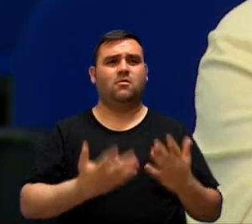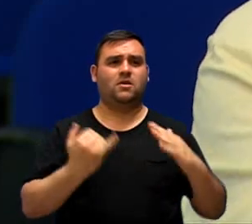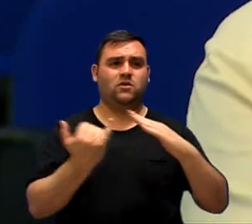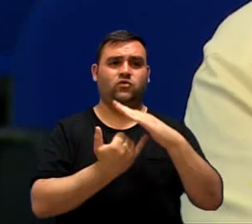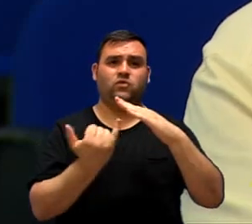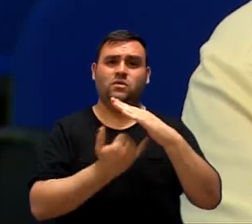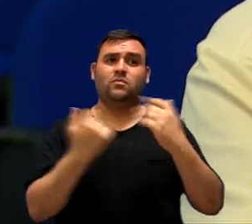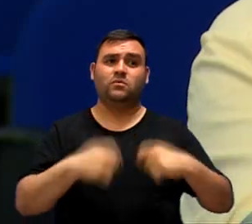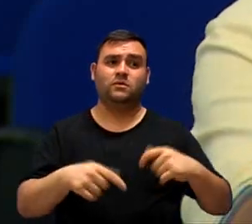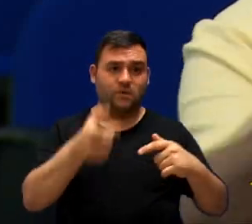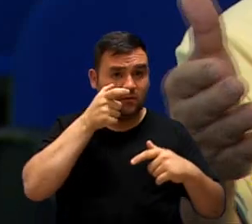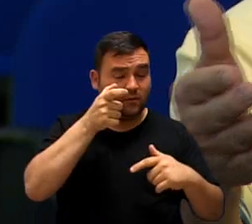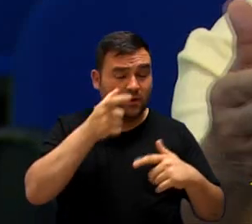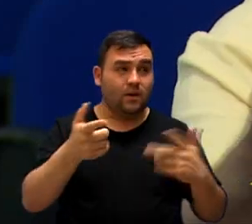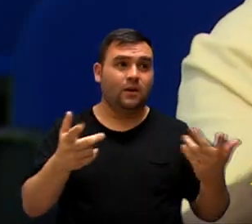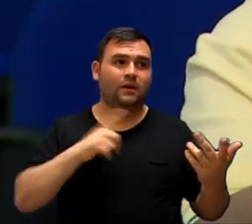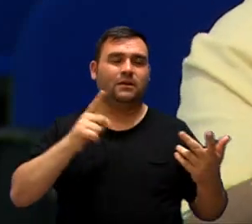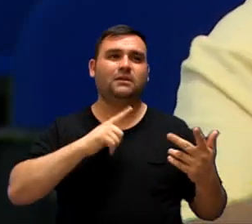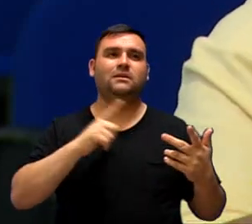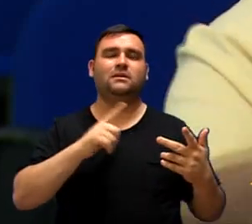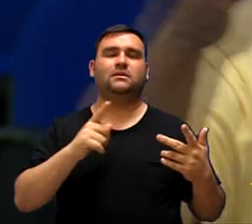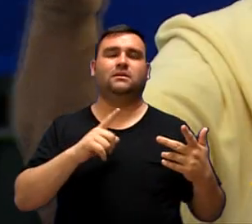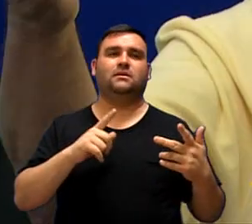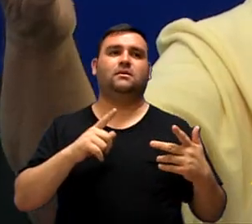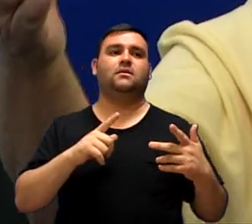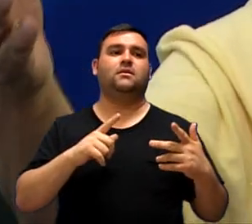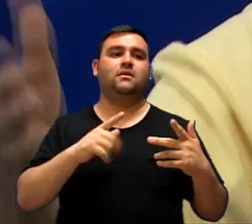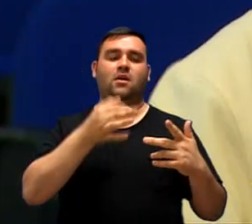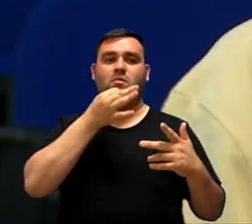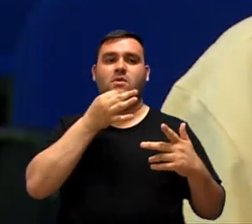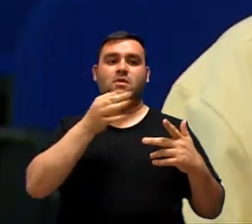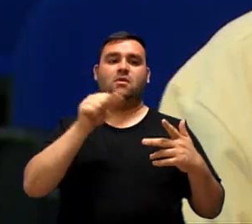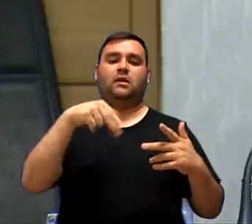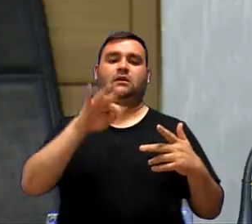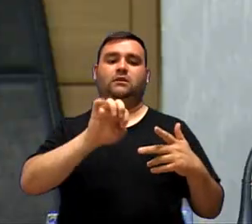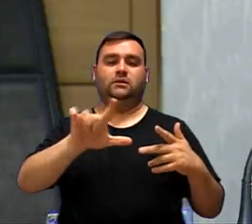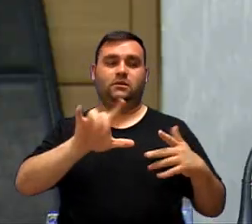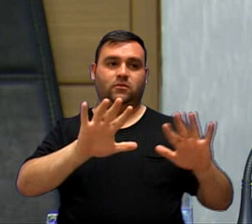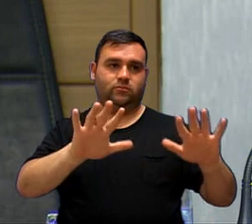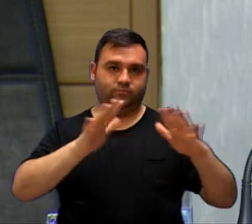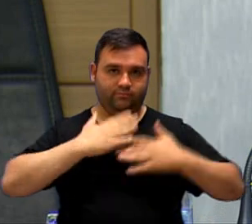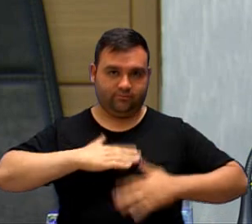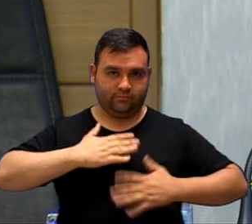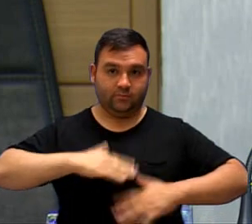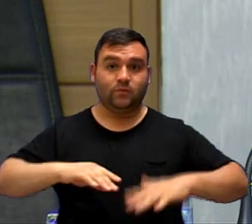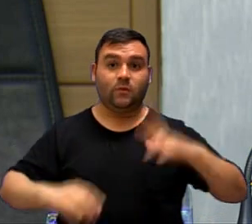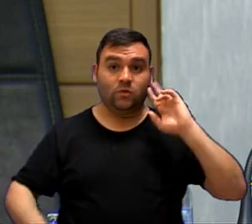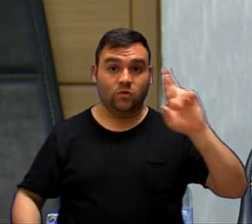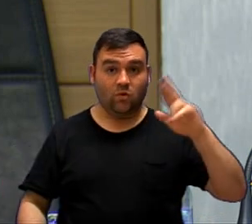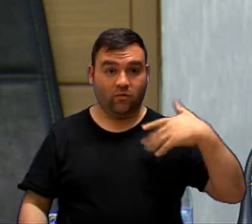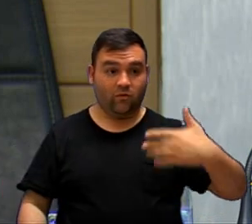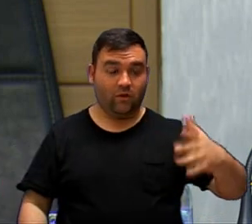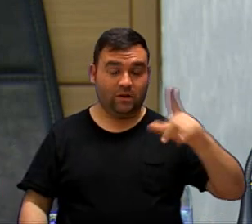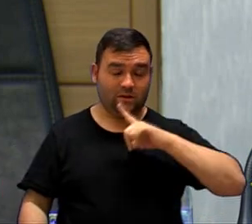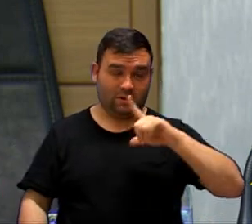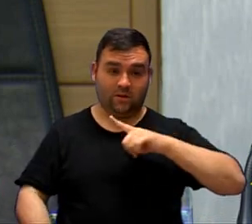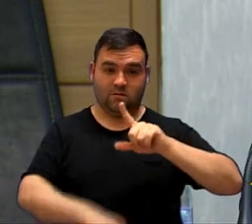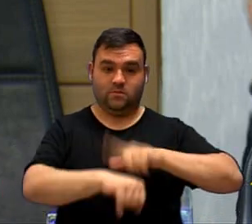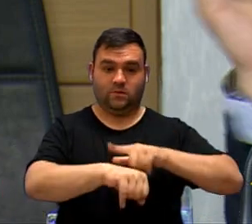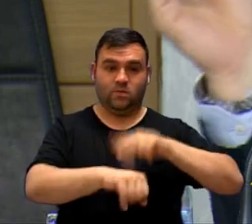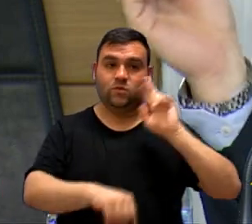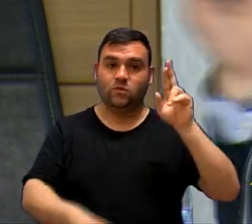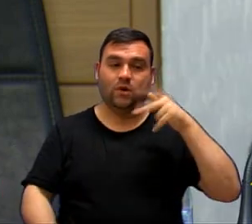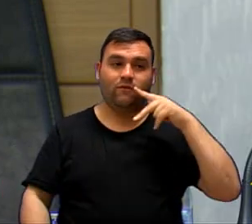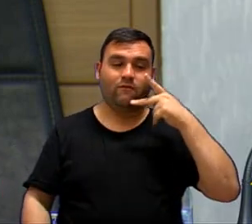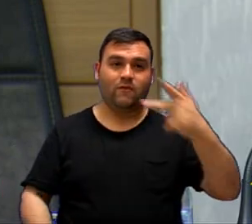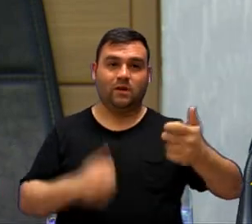instituição que precisa ser olhada. Sai uma moção da Câmara dirigida à Anatel. Senhor, com todo respeito, o senhor vai ter o tempo para o senhor